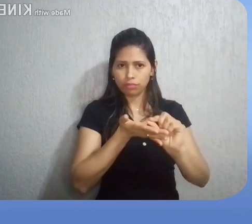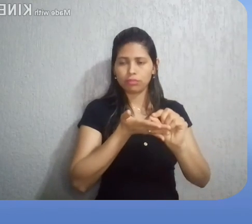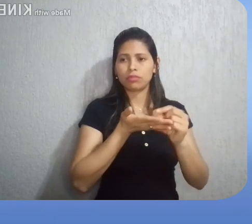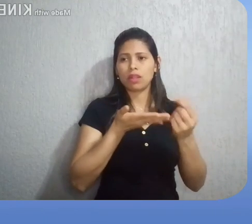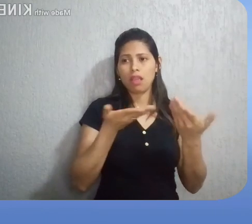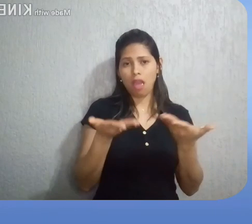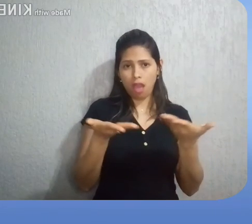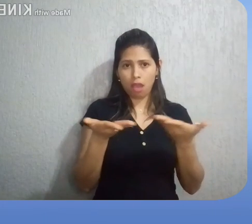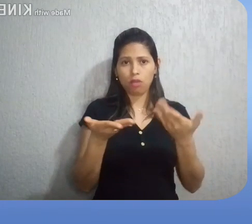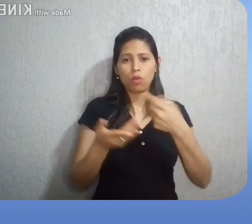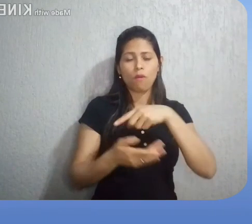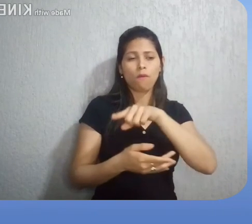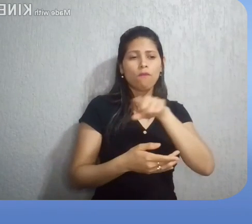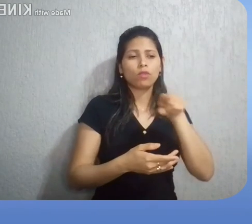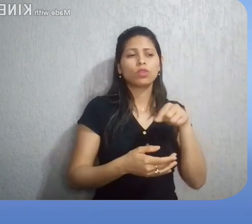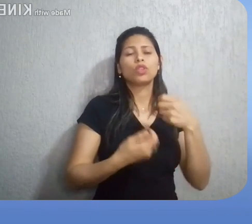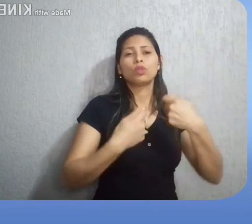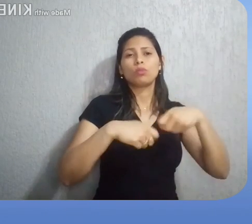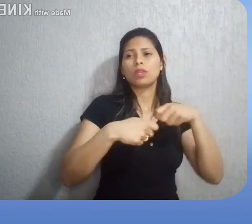esse foi